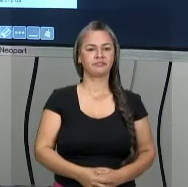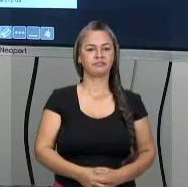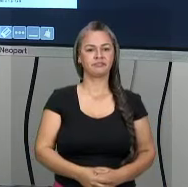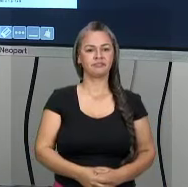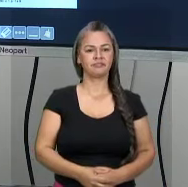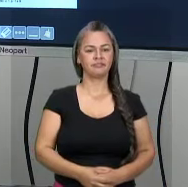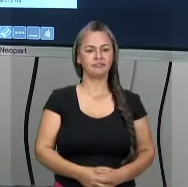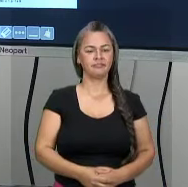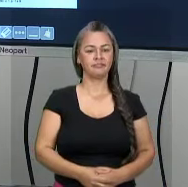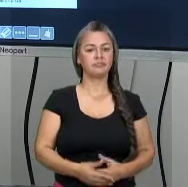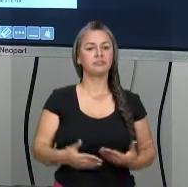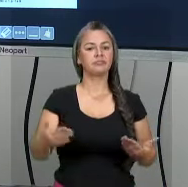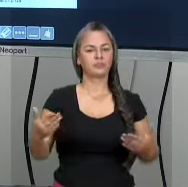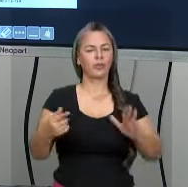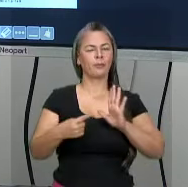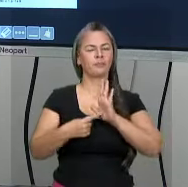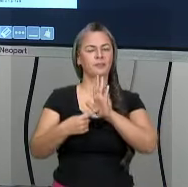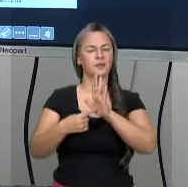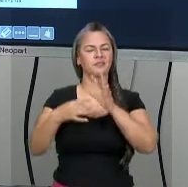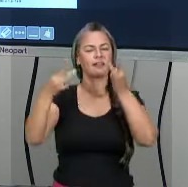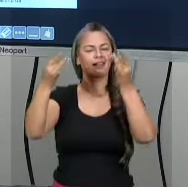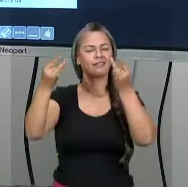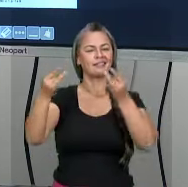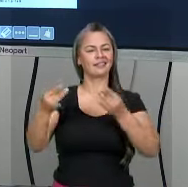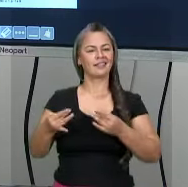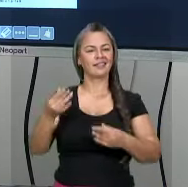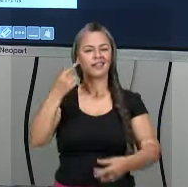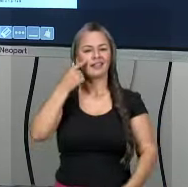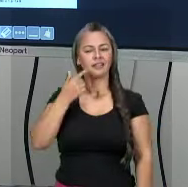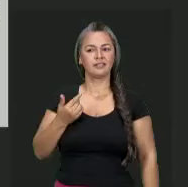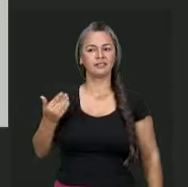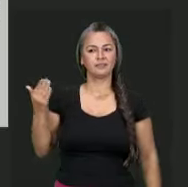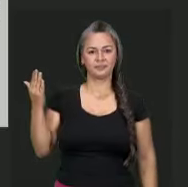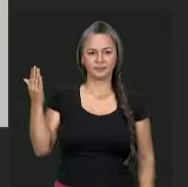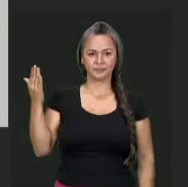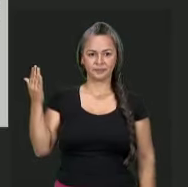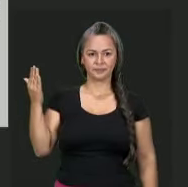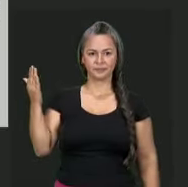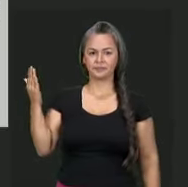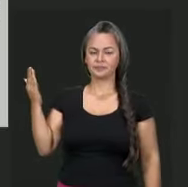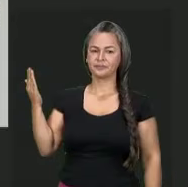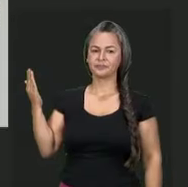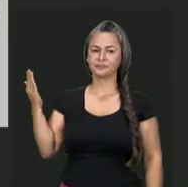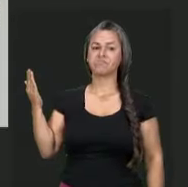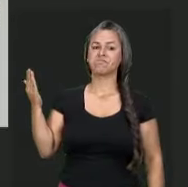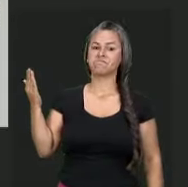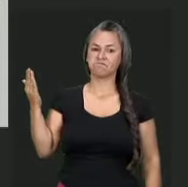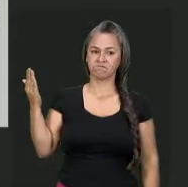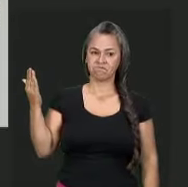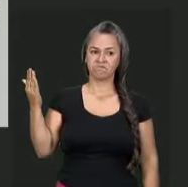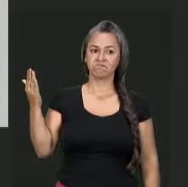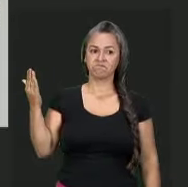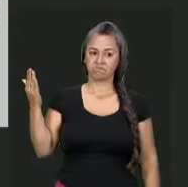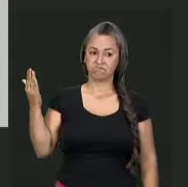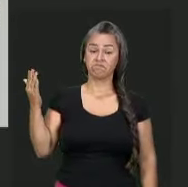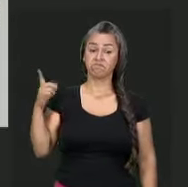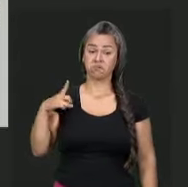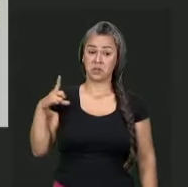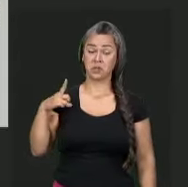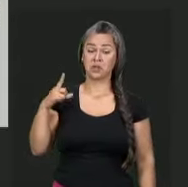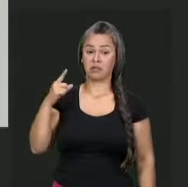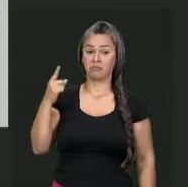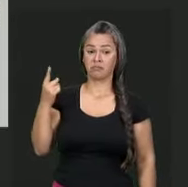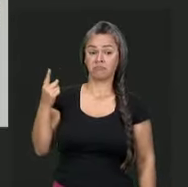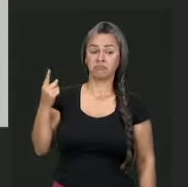Então, vamos ver aqui alguns detalhes da nossa coluna vertebral. A gente pode dividir a nossa